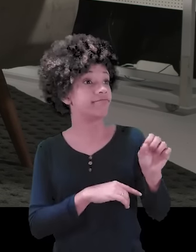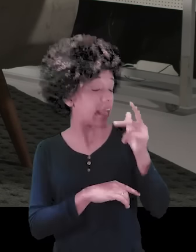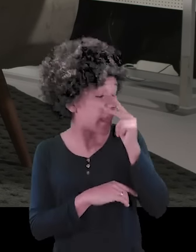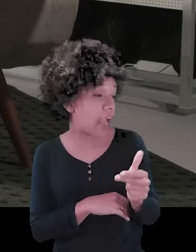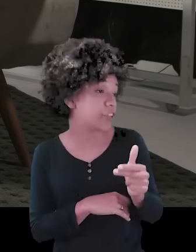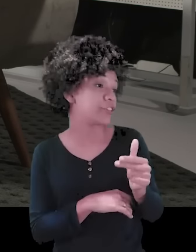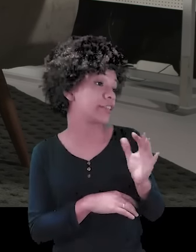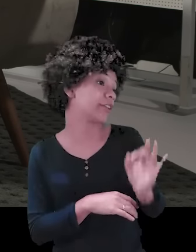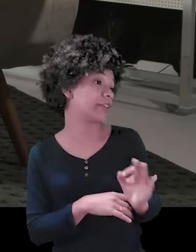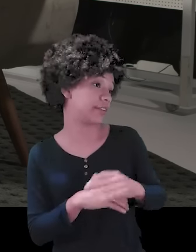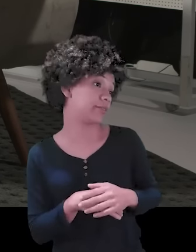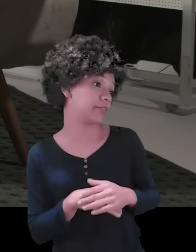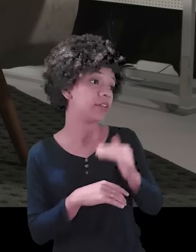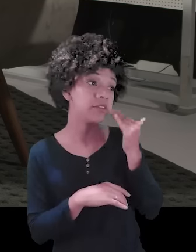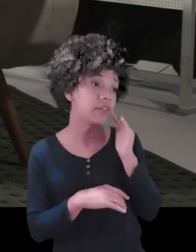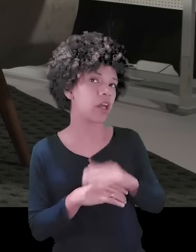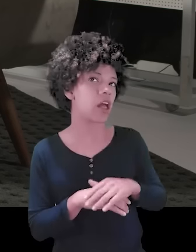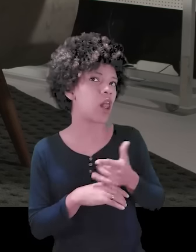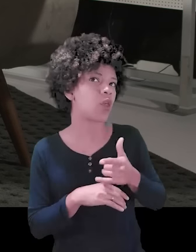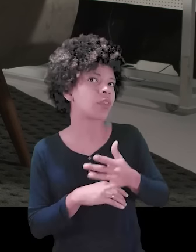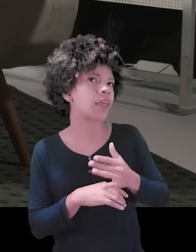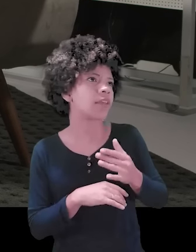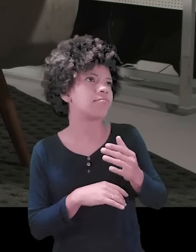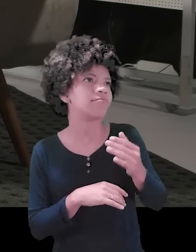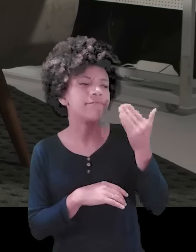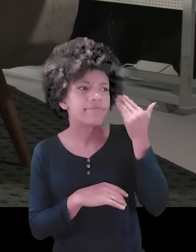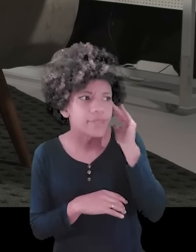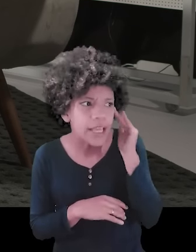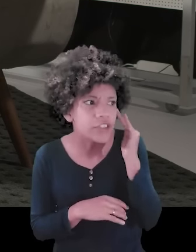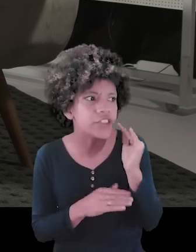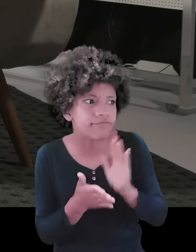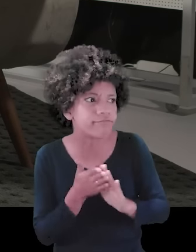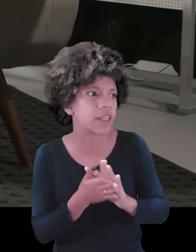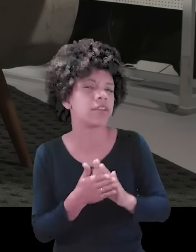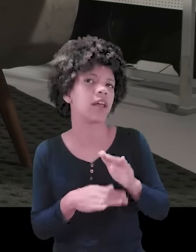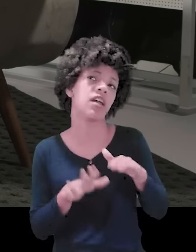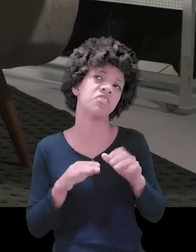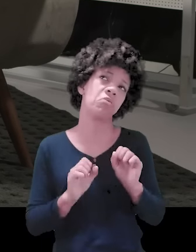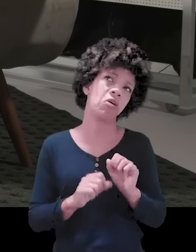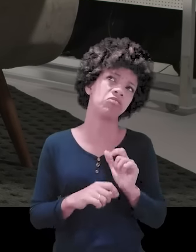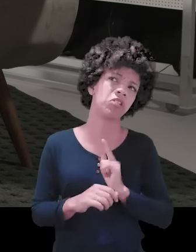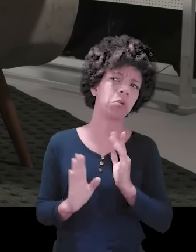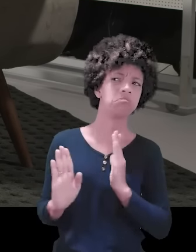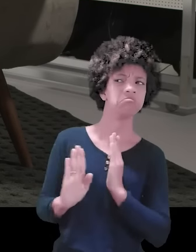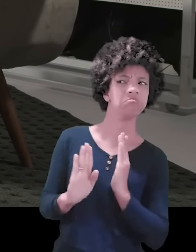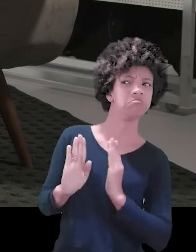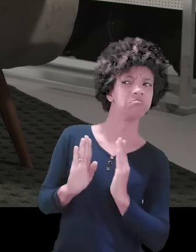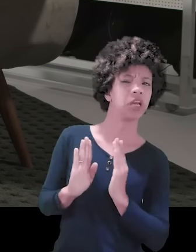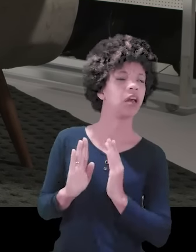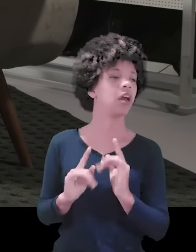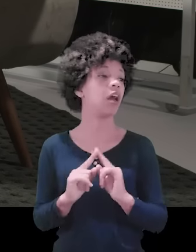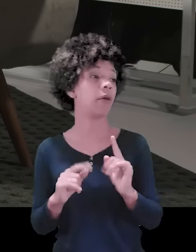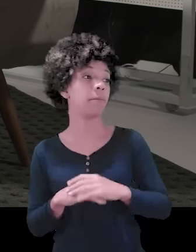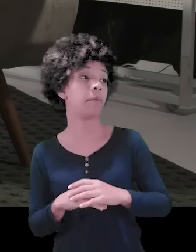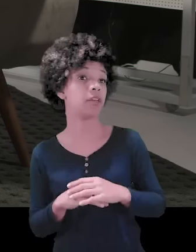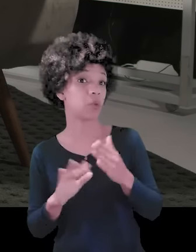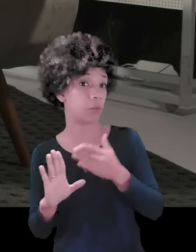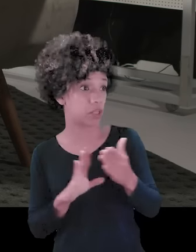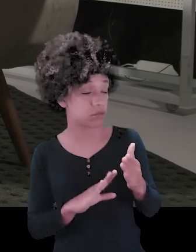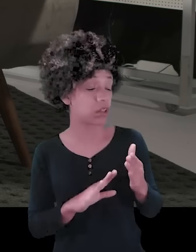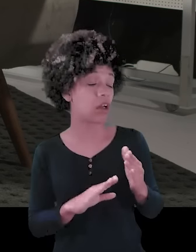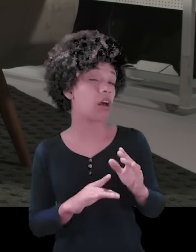que tá certo entendeu ela não tem noção muitas vezes assim ela pode até ter uma Desconfiança de que ela Talvez teria que